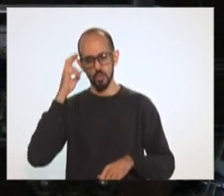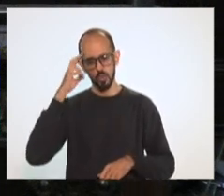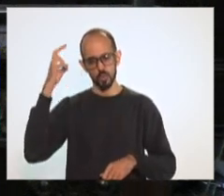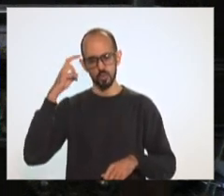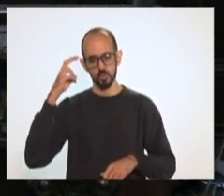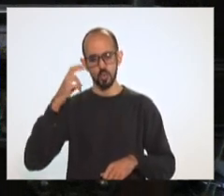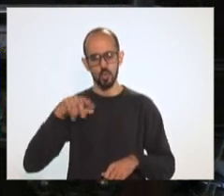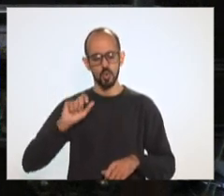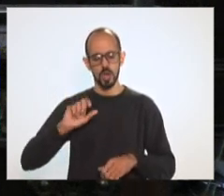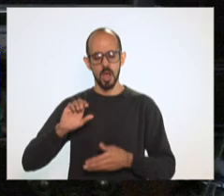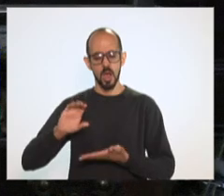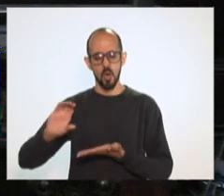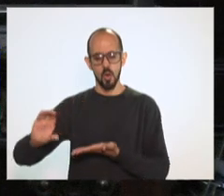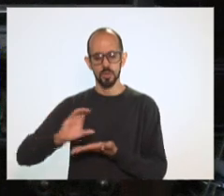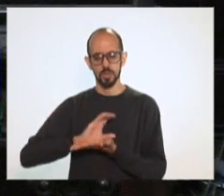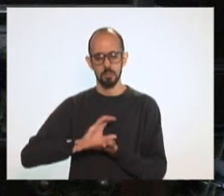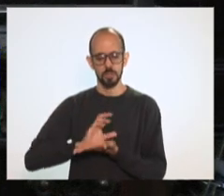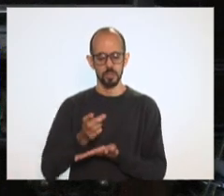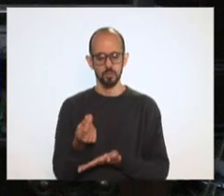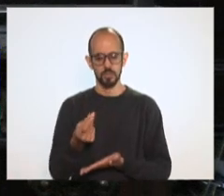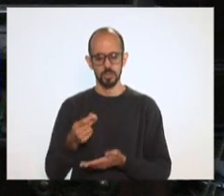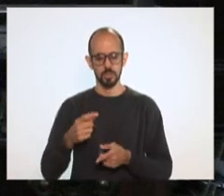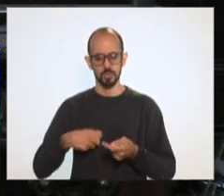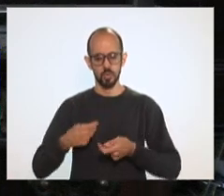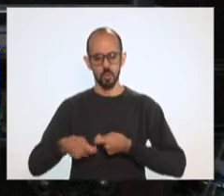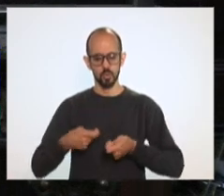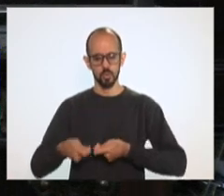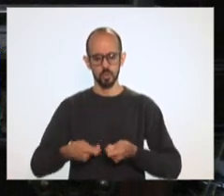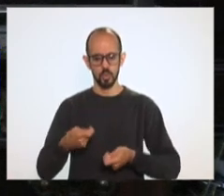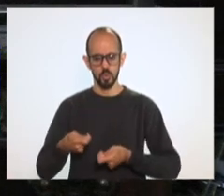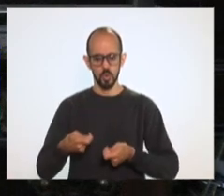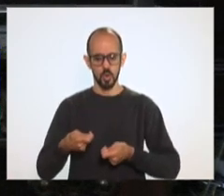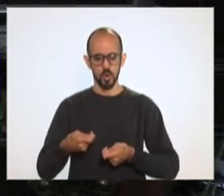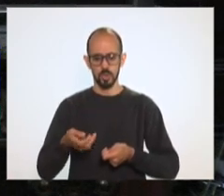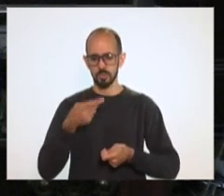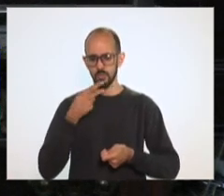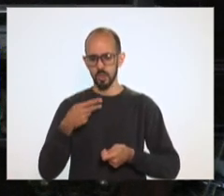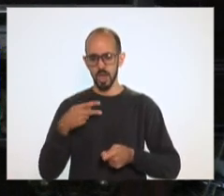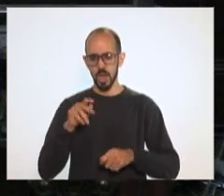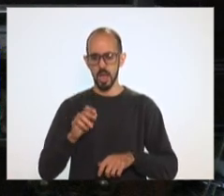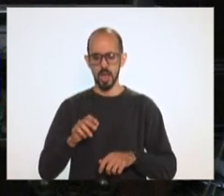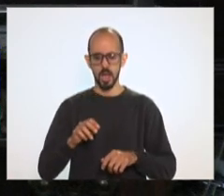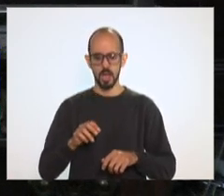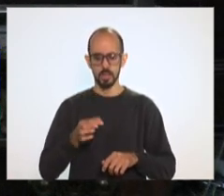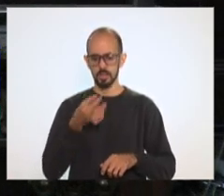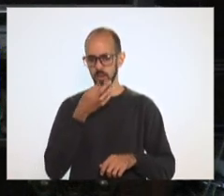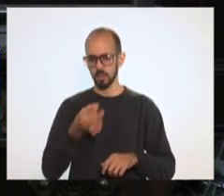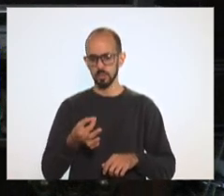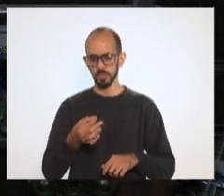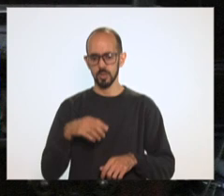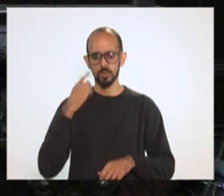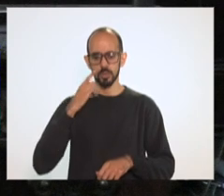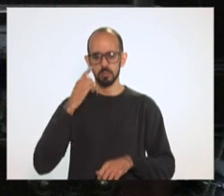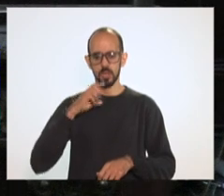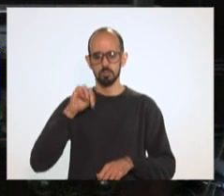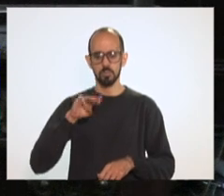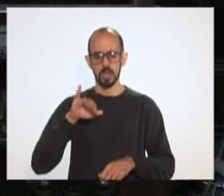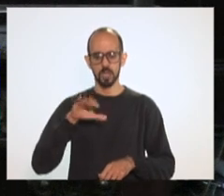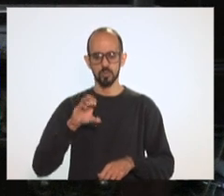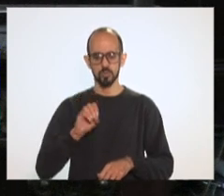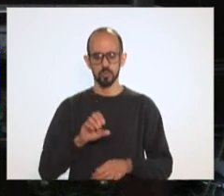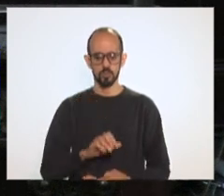de finanças fiscalização financeira e controle para emitir parecer pela comissão de condição de justiça deputado Márcio Pacheco